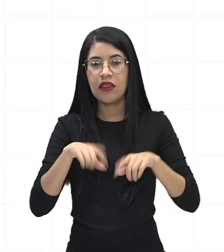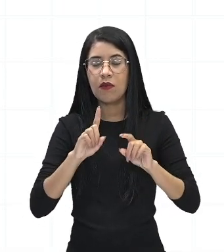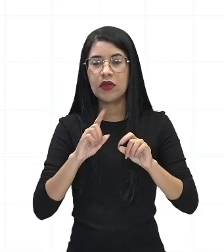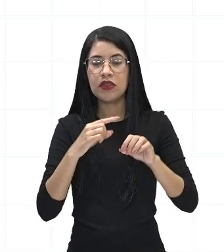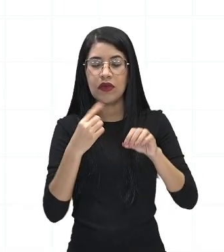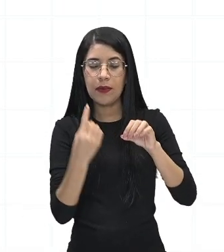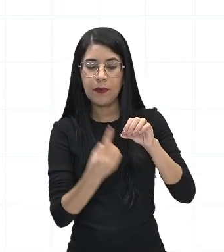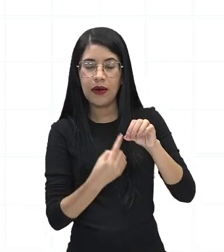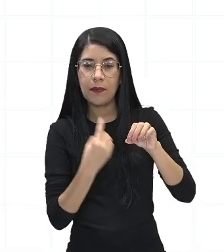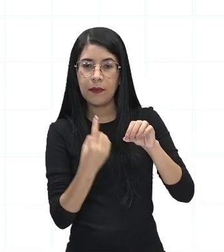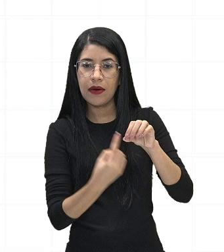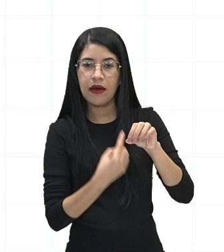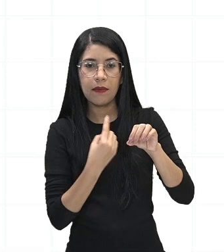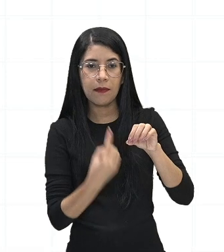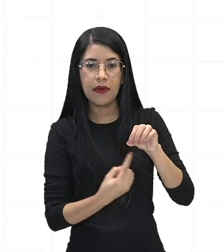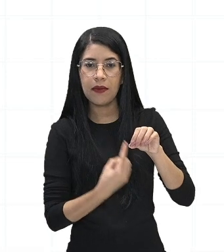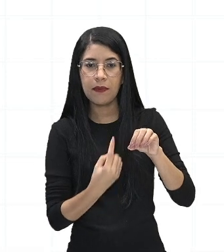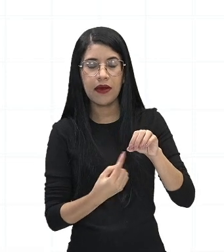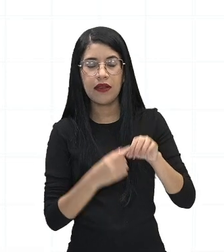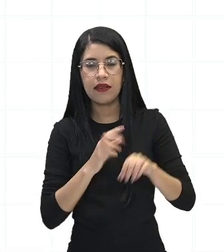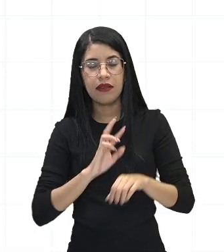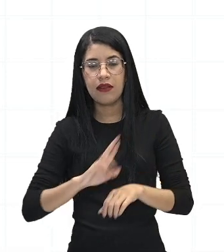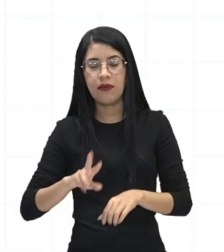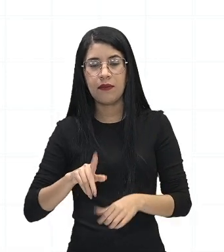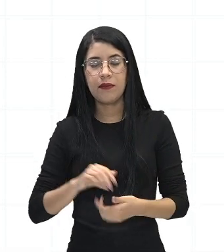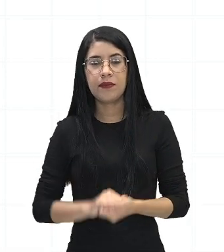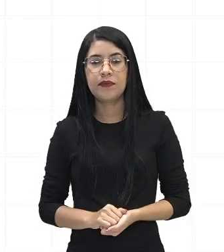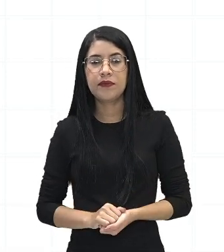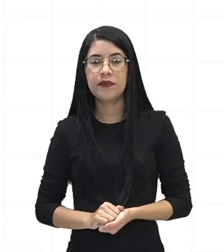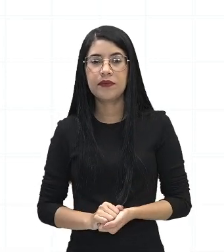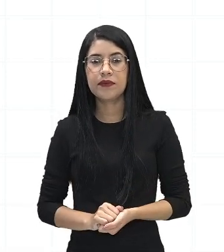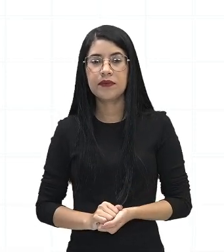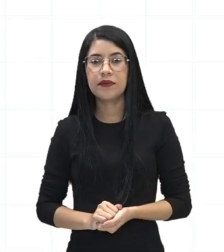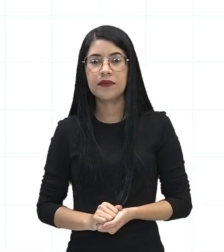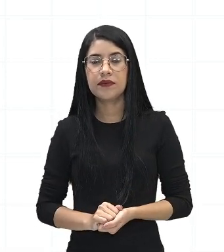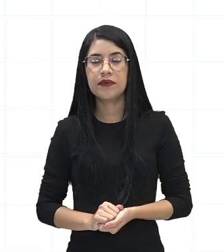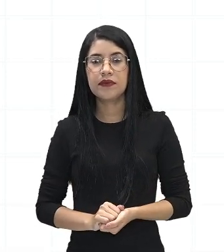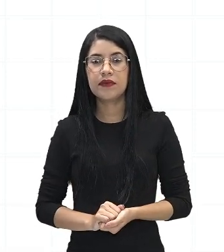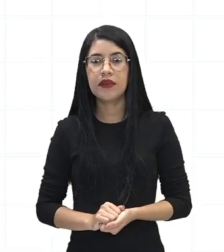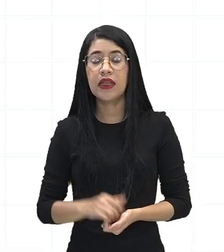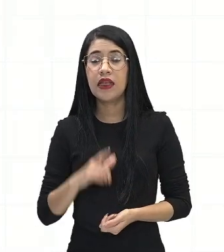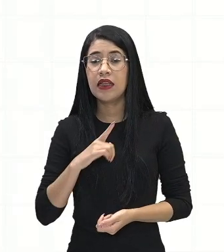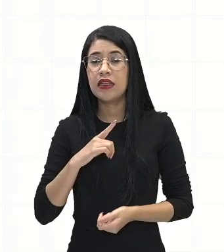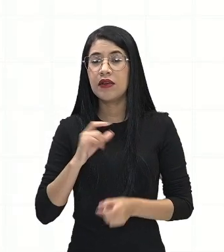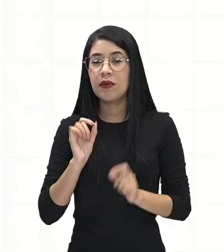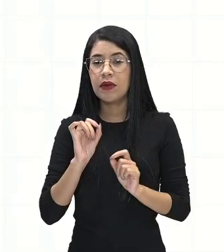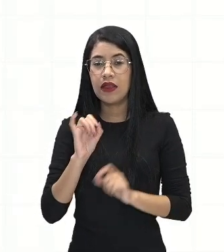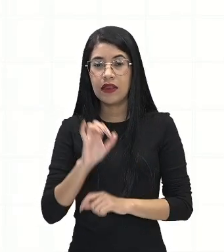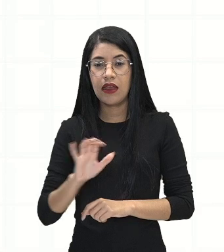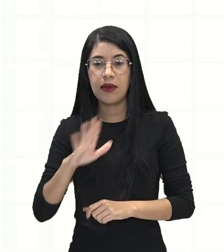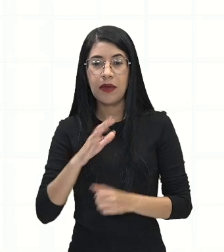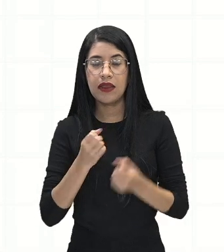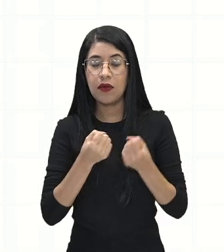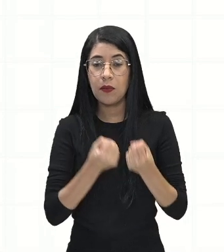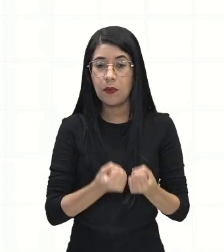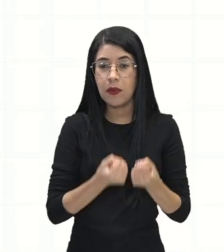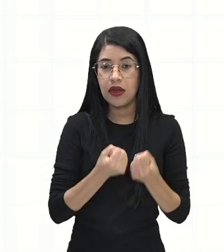o movimento de translação. Quer dizer, olha só, aqui eu tenho o peso que representa a